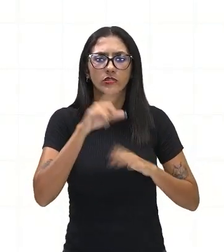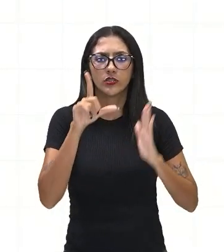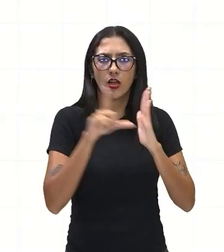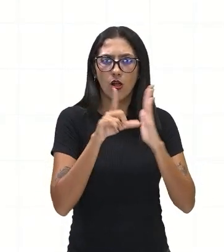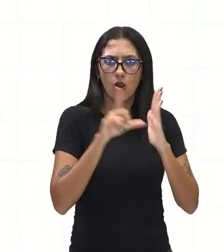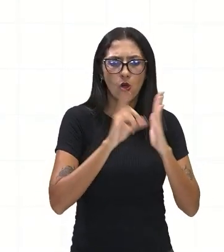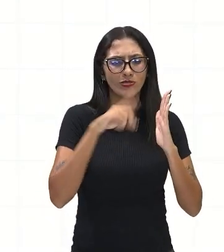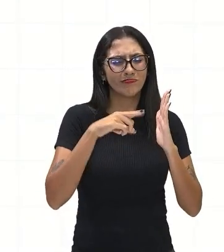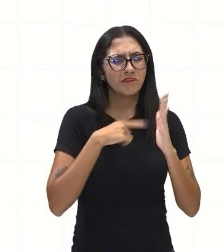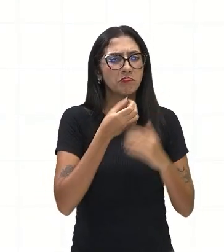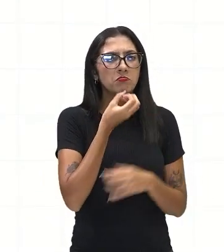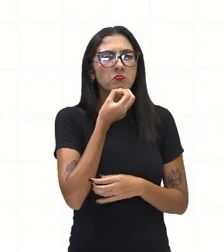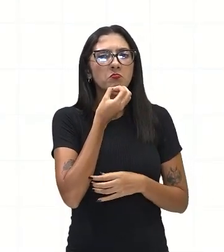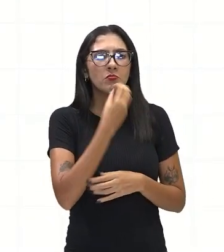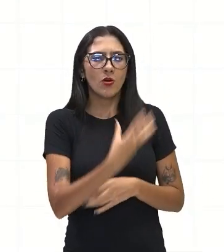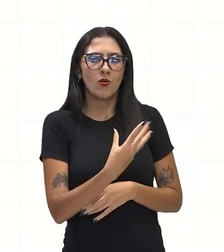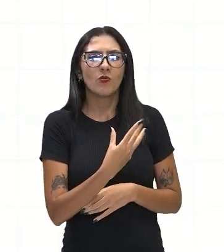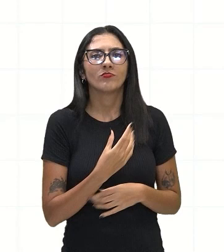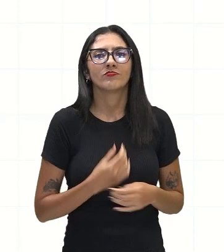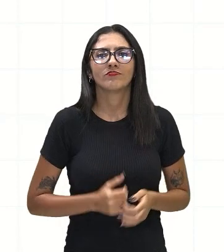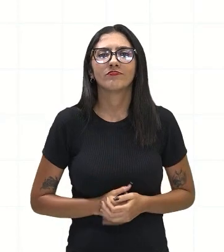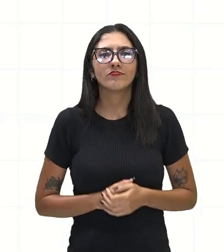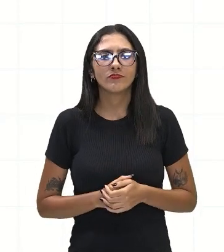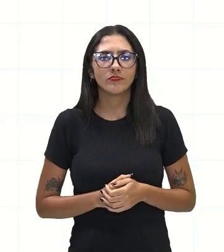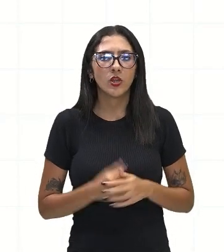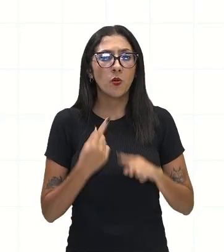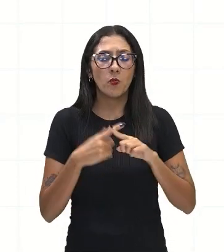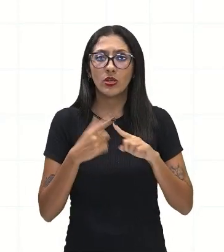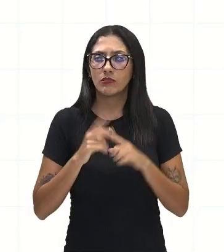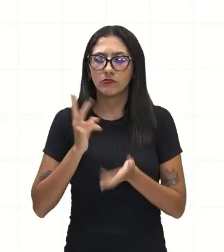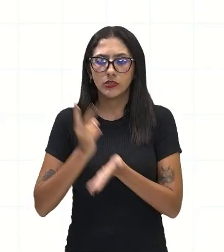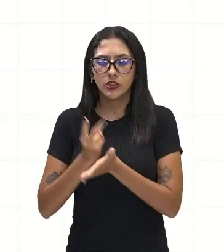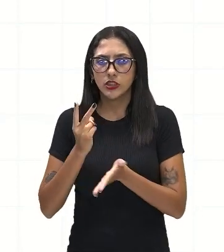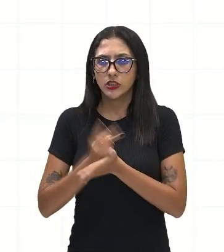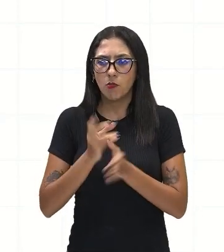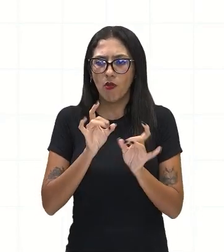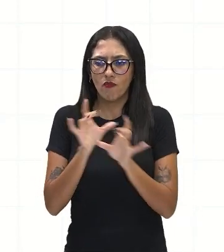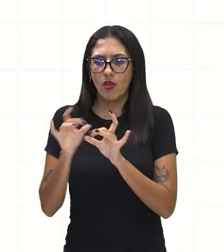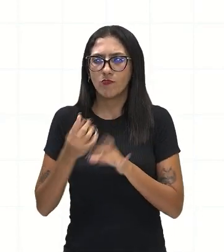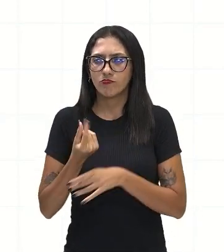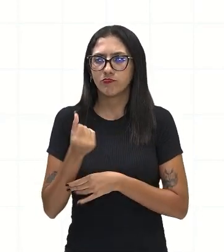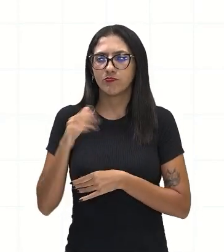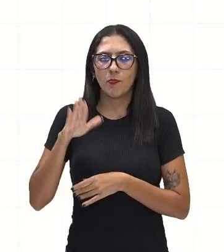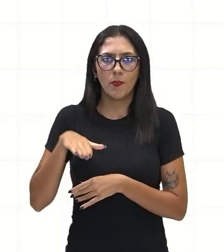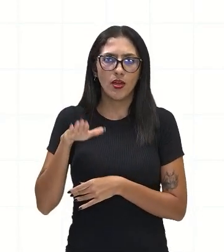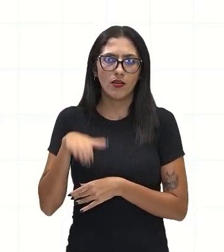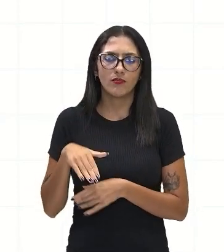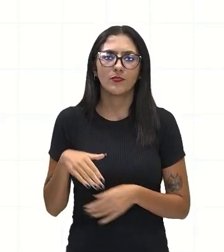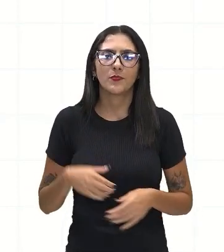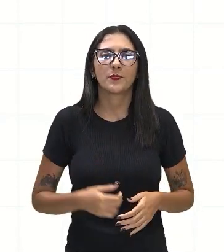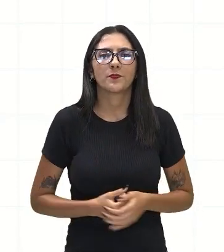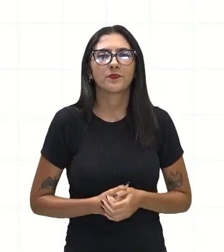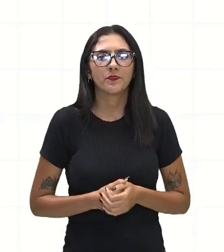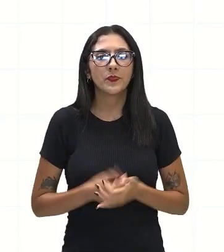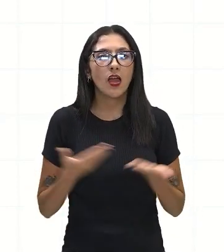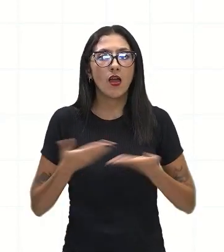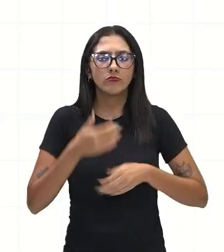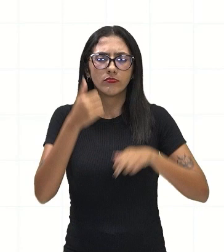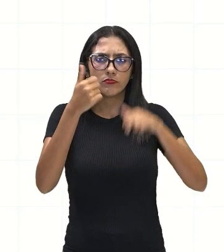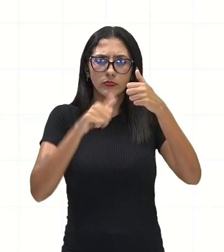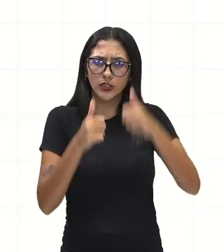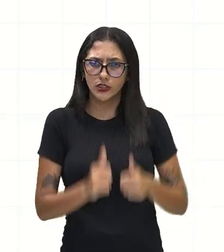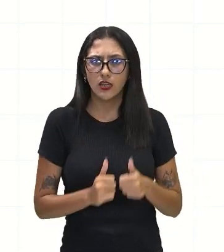muito bons, pois são vendidos sempre com promoção. Veja, examine comigo aqui.